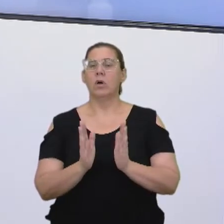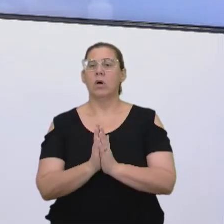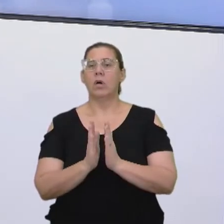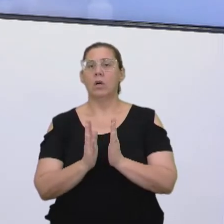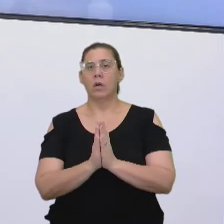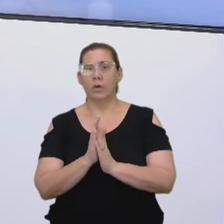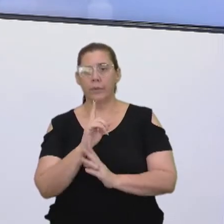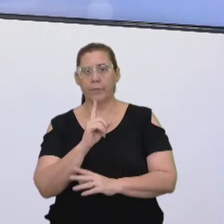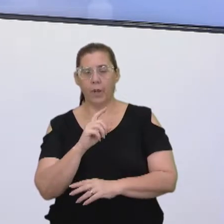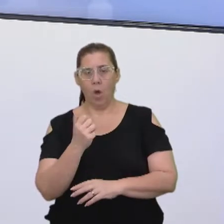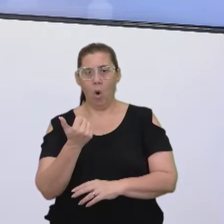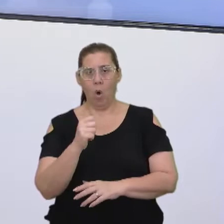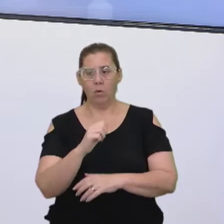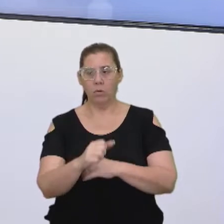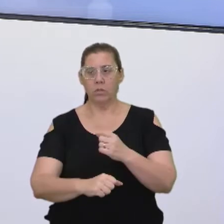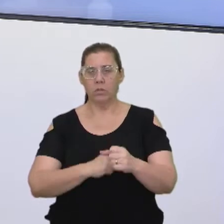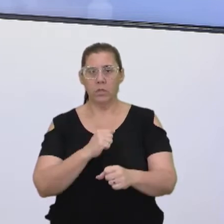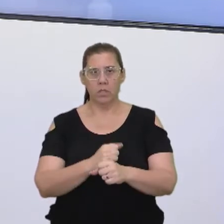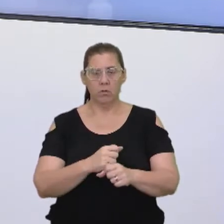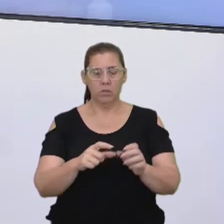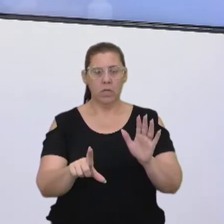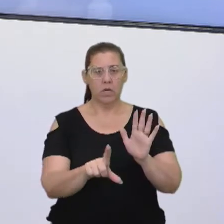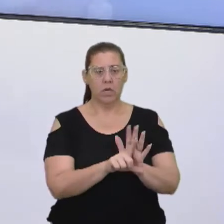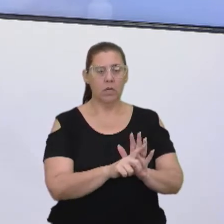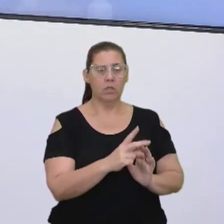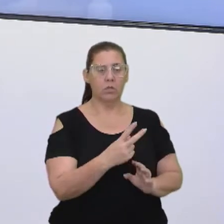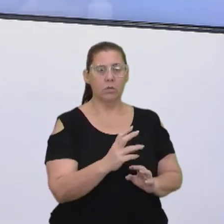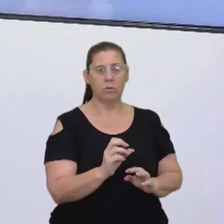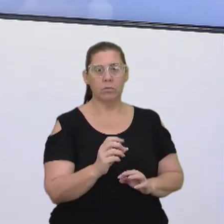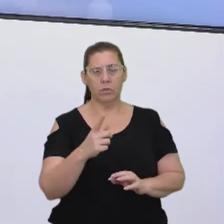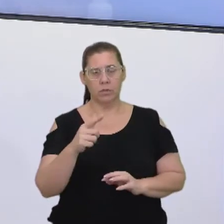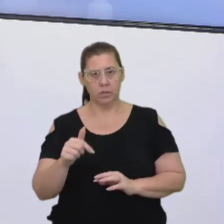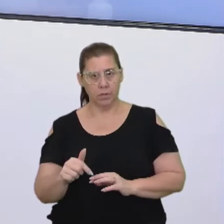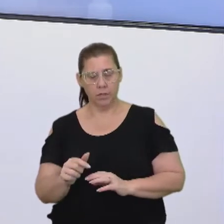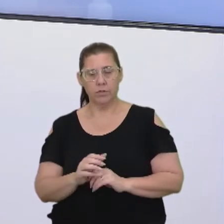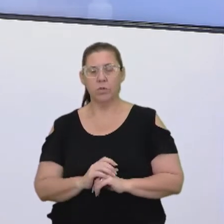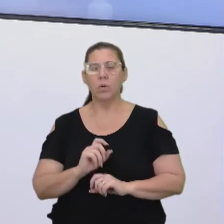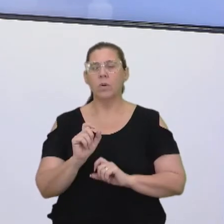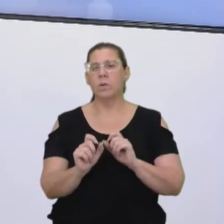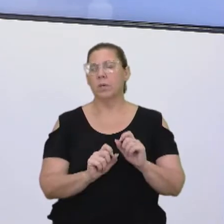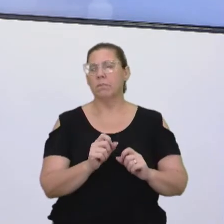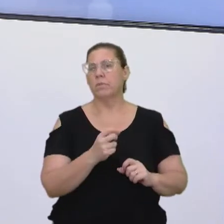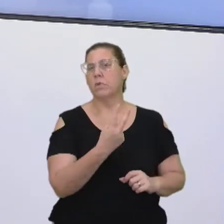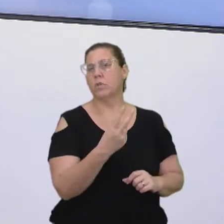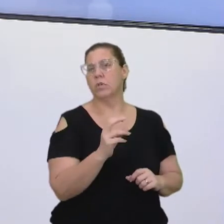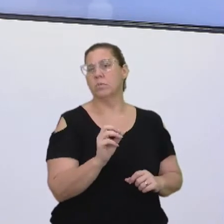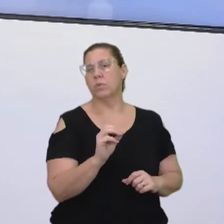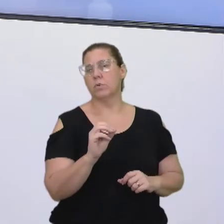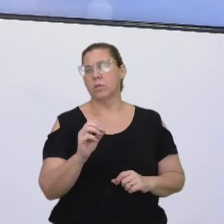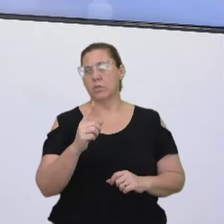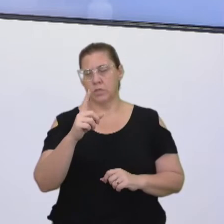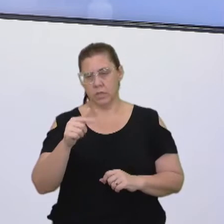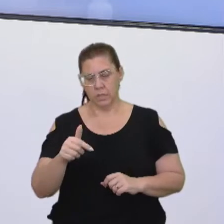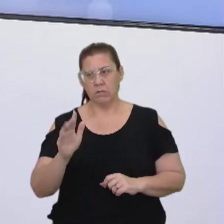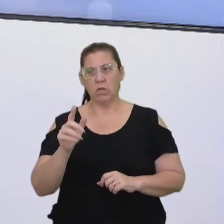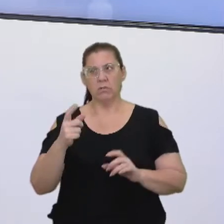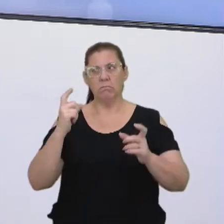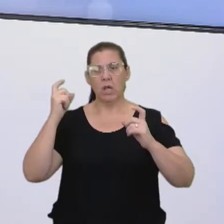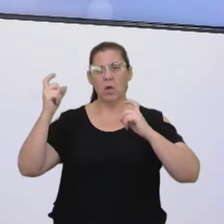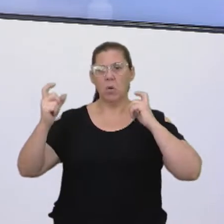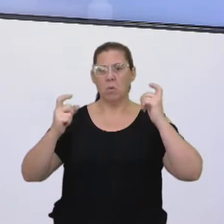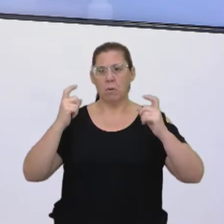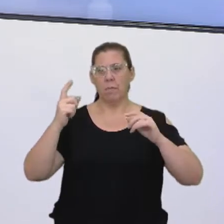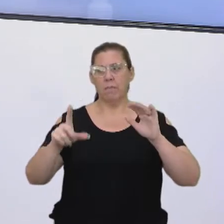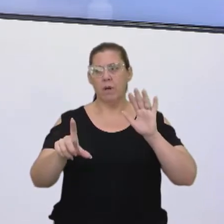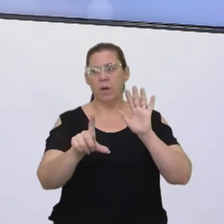em 2017. E aí o que estava sendo falado era que em 2017 já se tinha preocupações em relação a